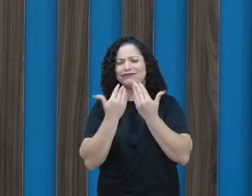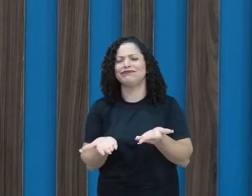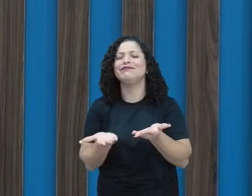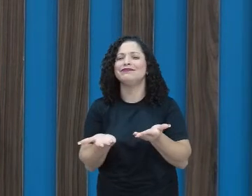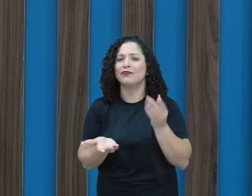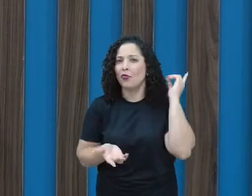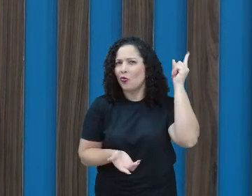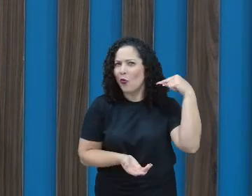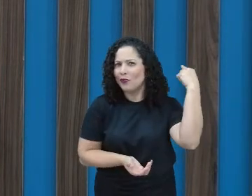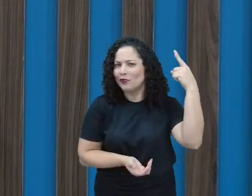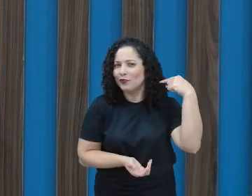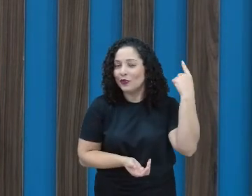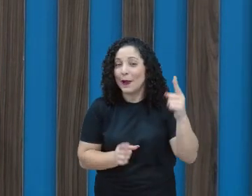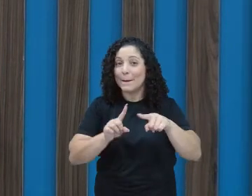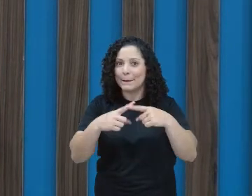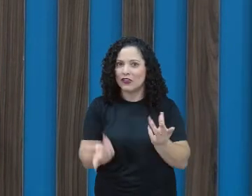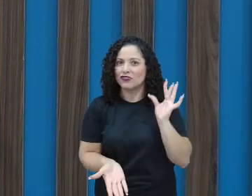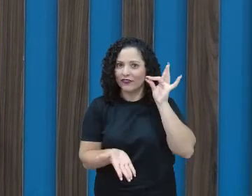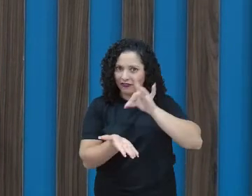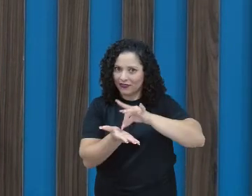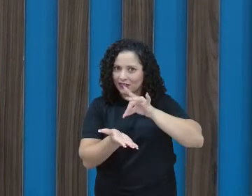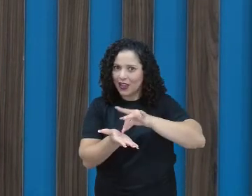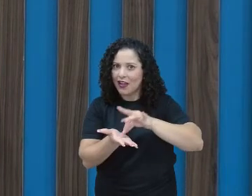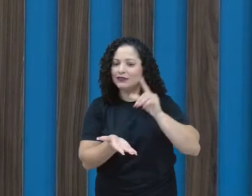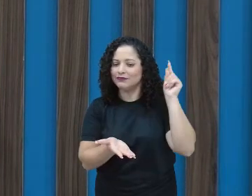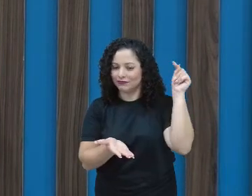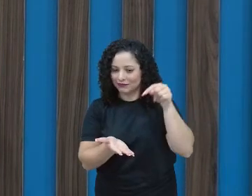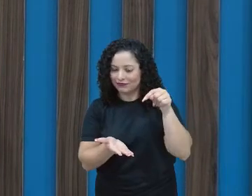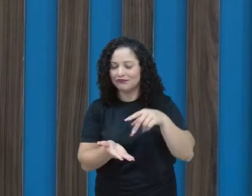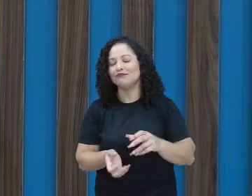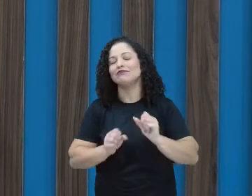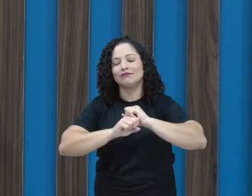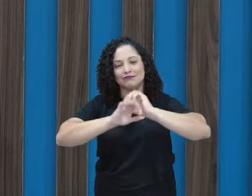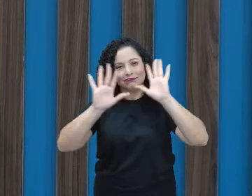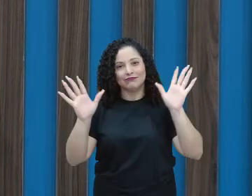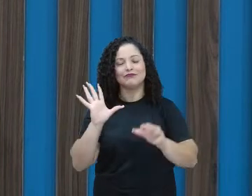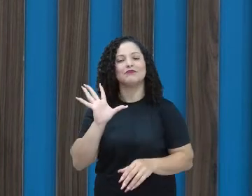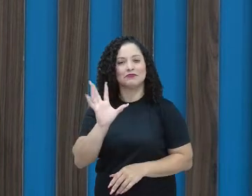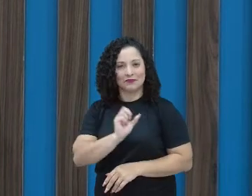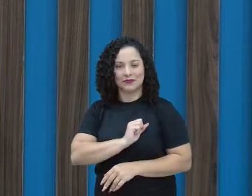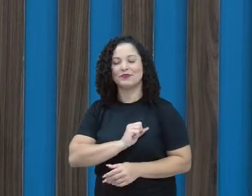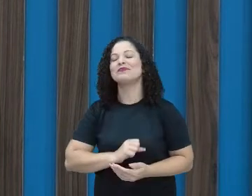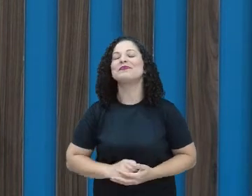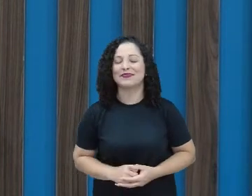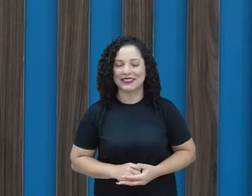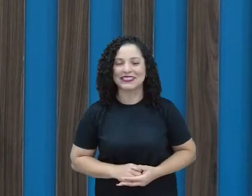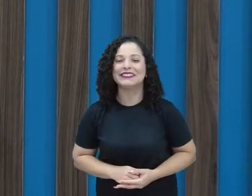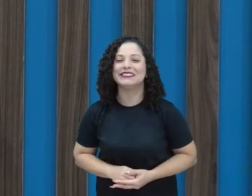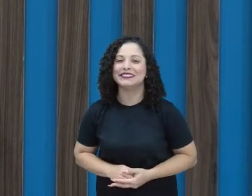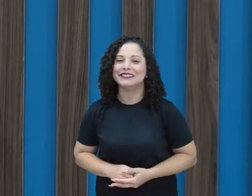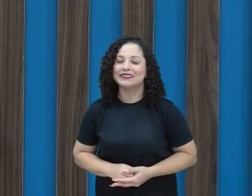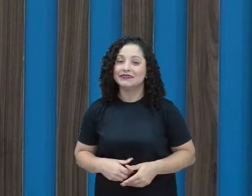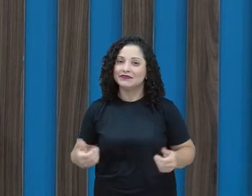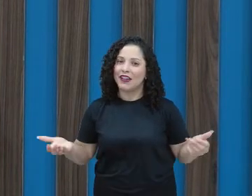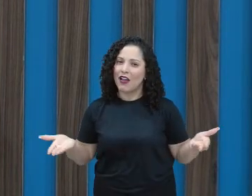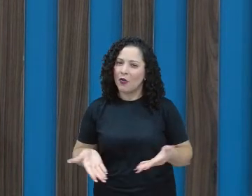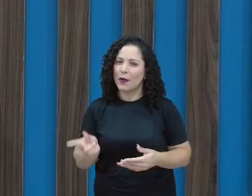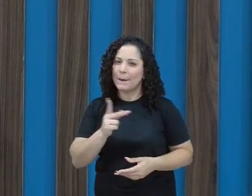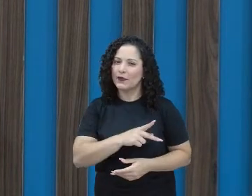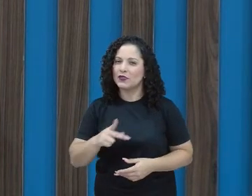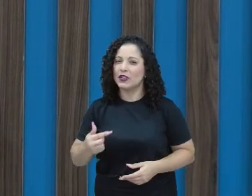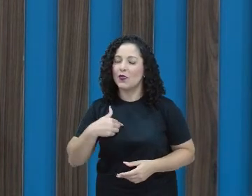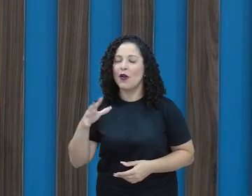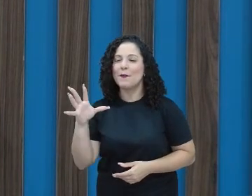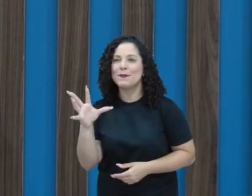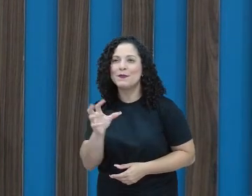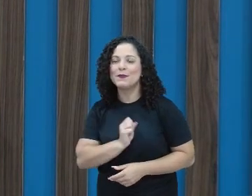é. Sensatez. Uma sensatez. Gente, adorei isso aí, tá? Agora, professora Camila, eu fiquei apaixonada